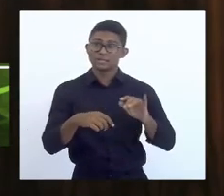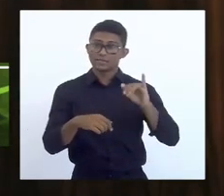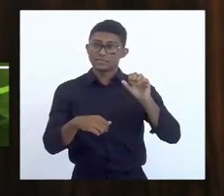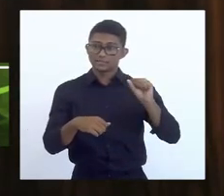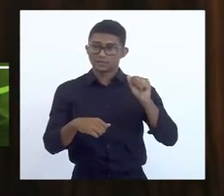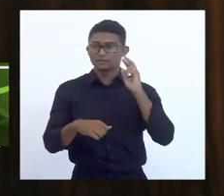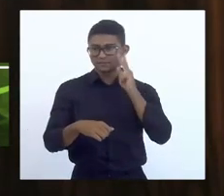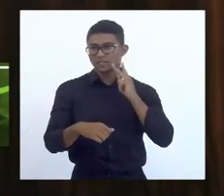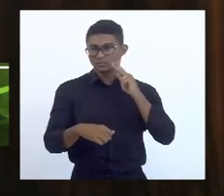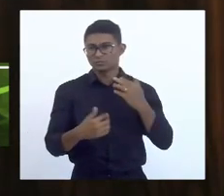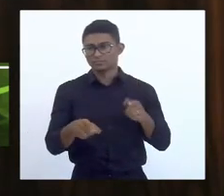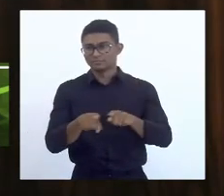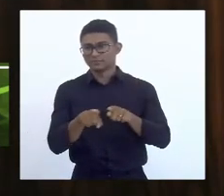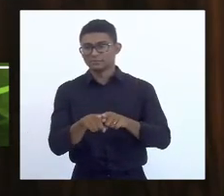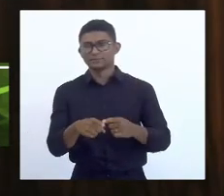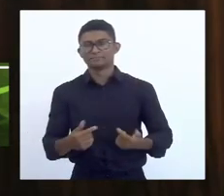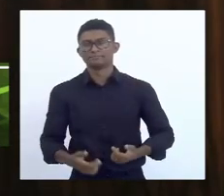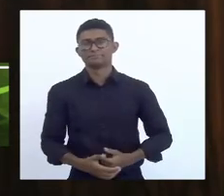Obrigado.